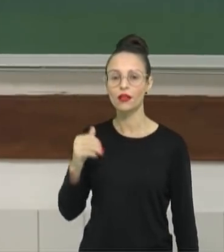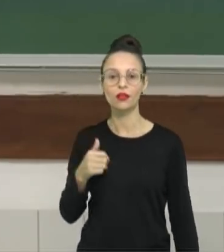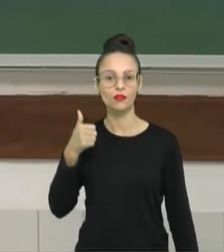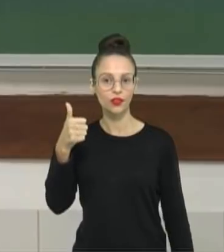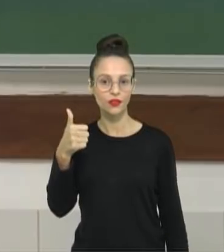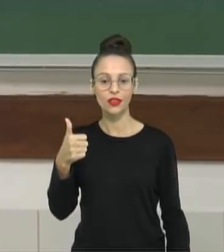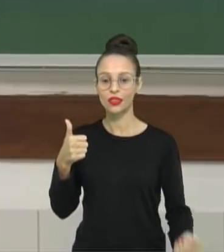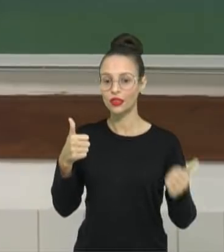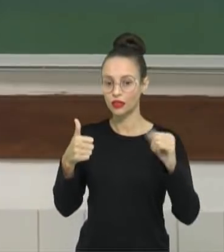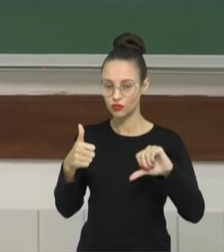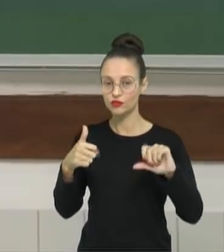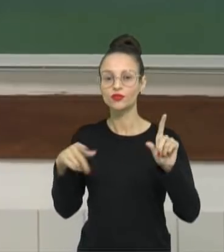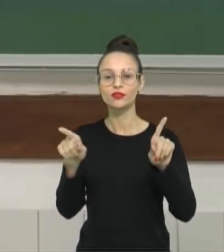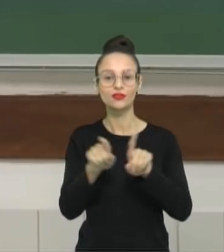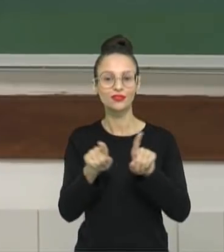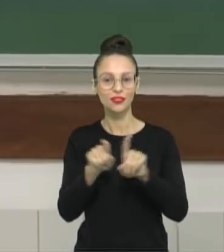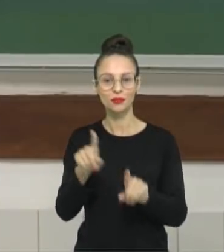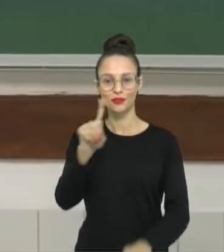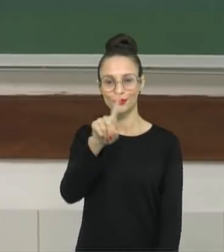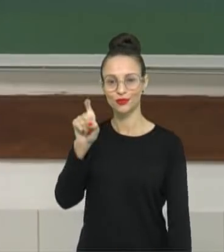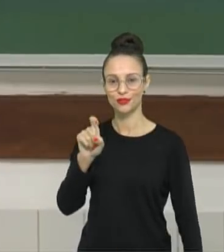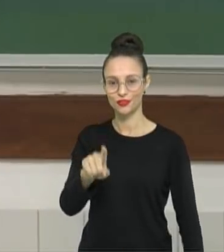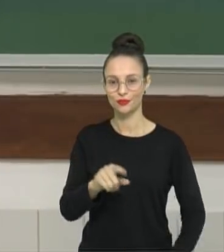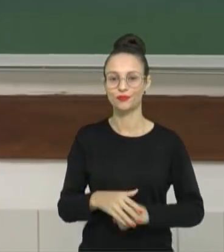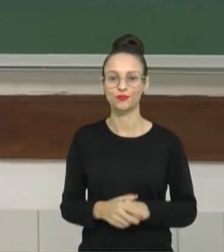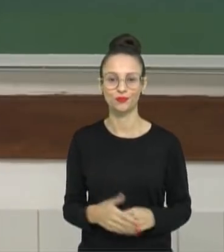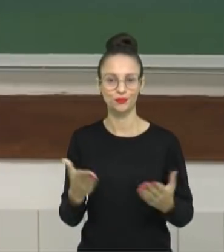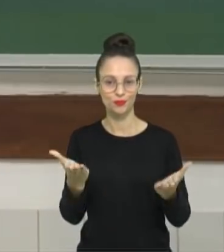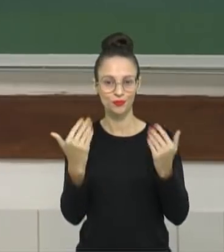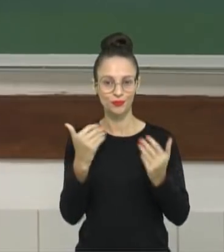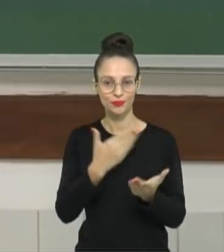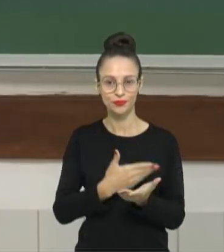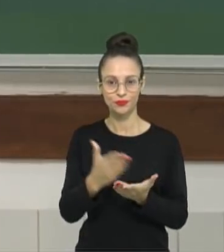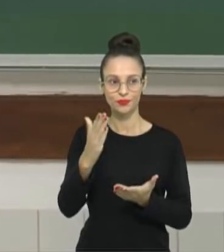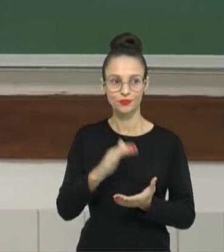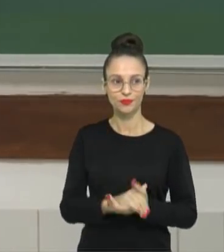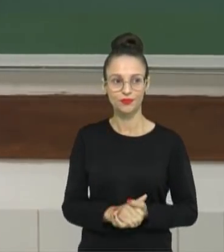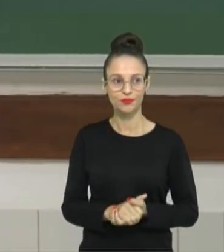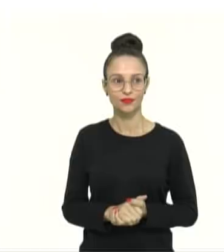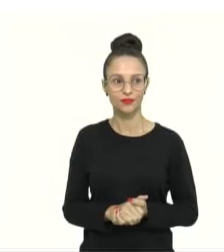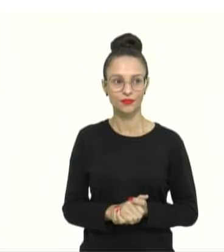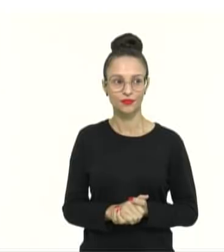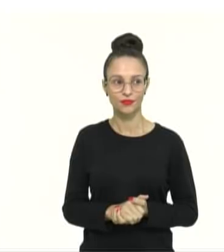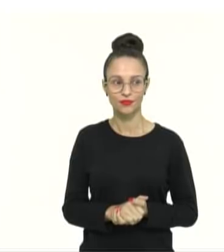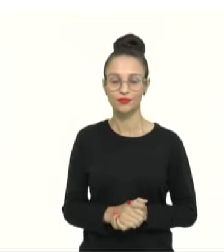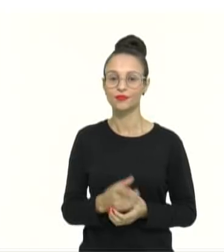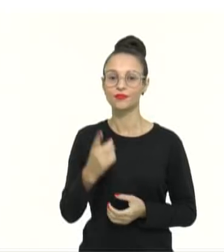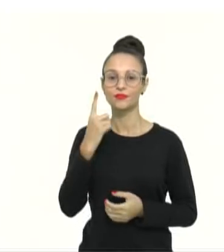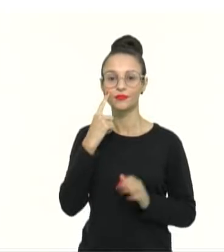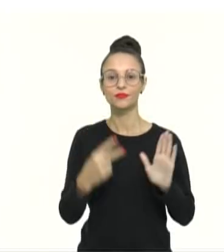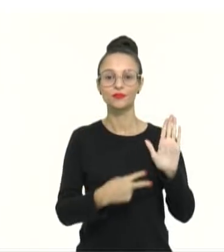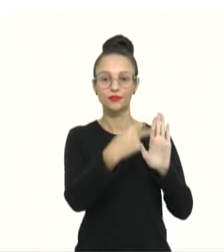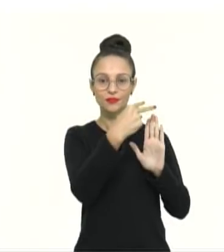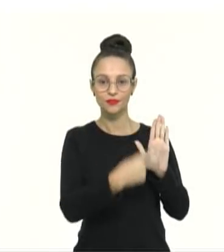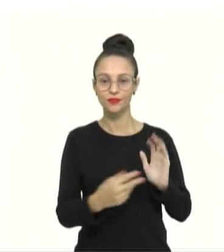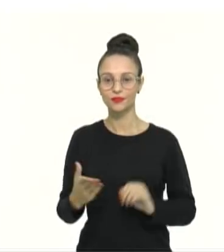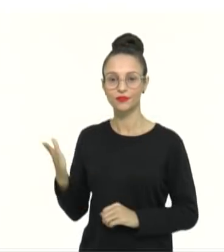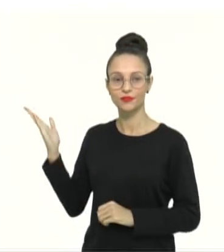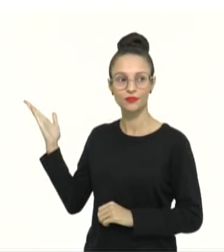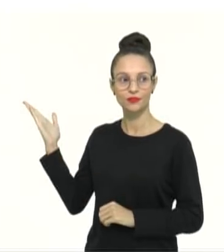afirmativa, negativa e interrogativa. Começando então, vamos ler